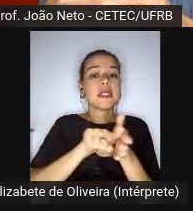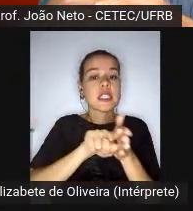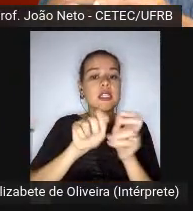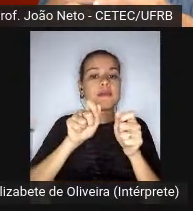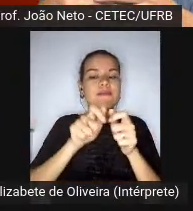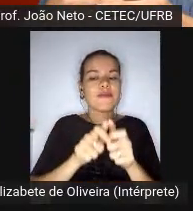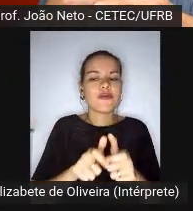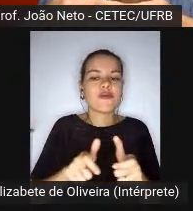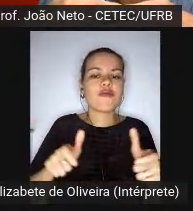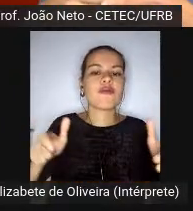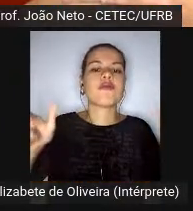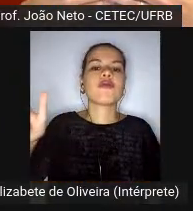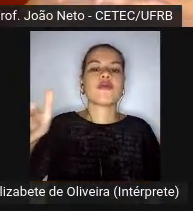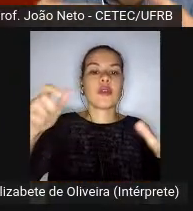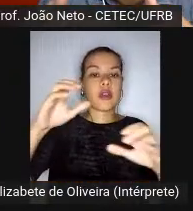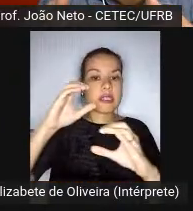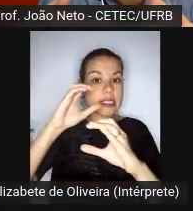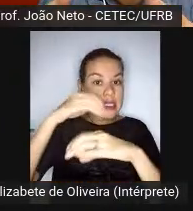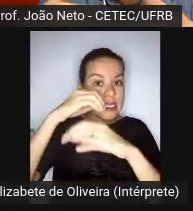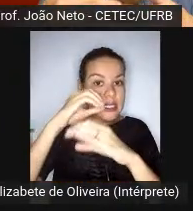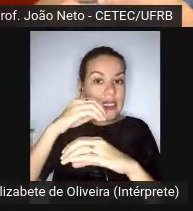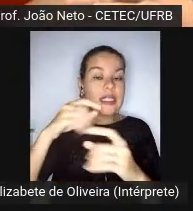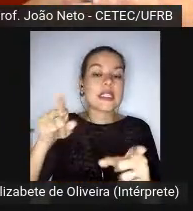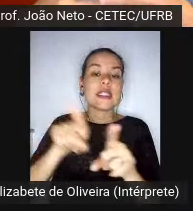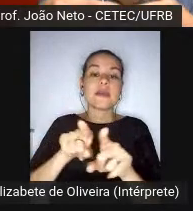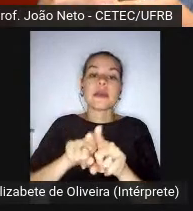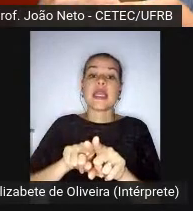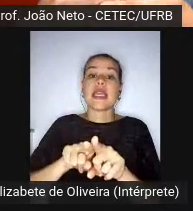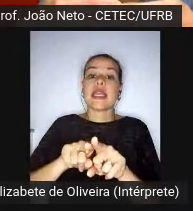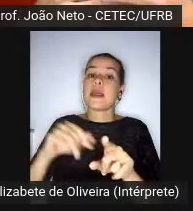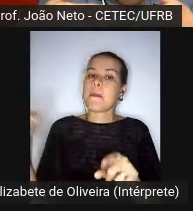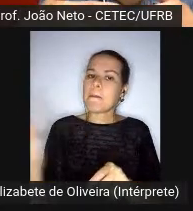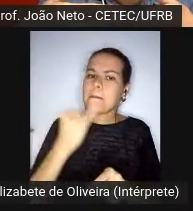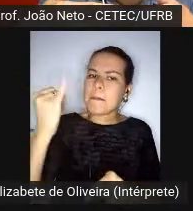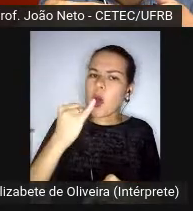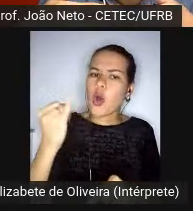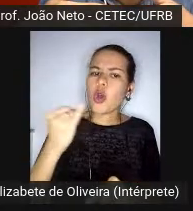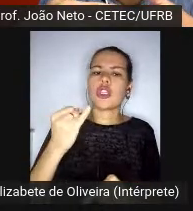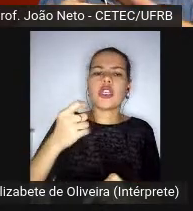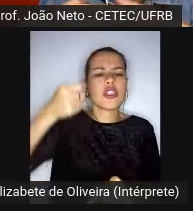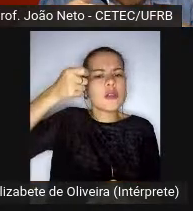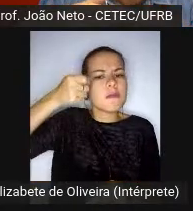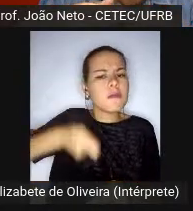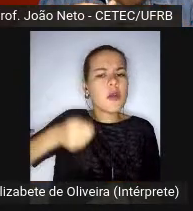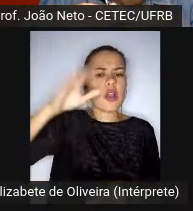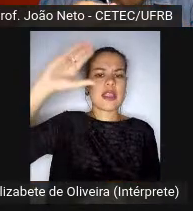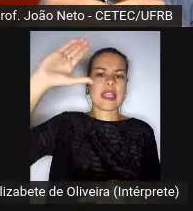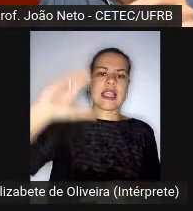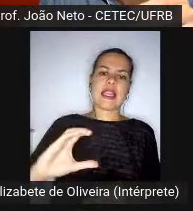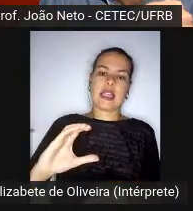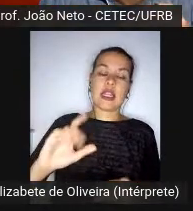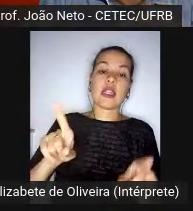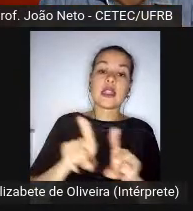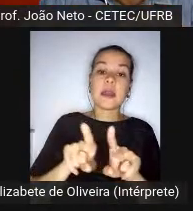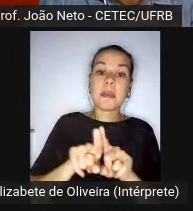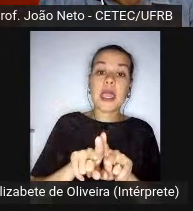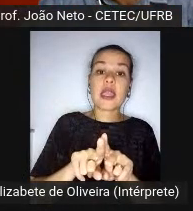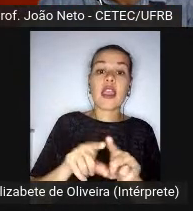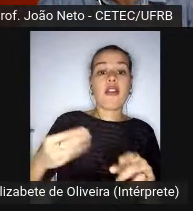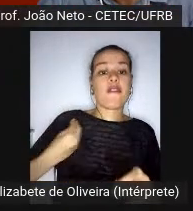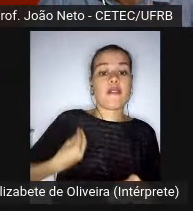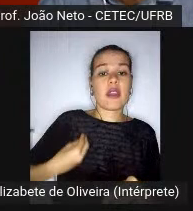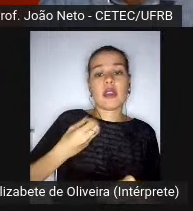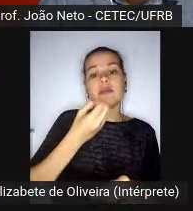ao mesmo tempo que a gente garante cidadania a gente dirige garante dignidade para essas pessoas